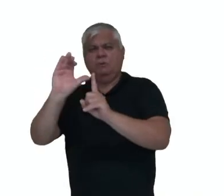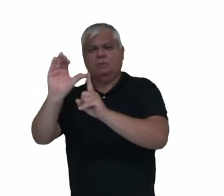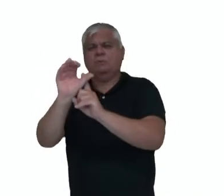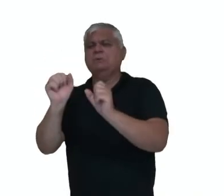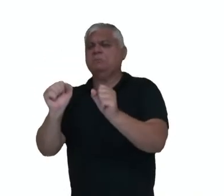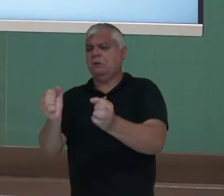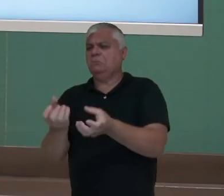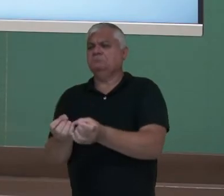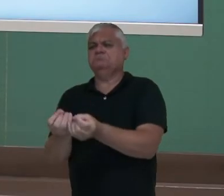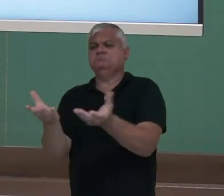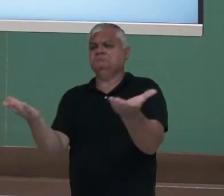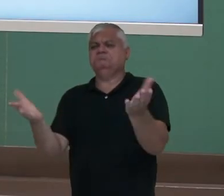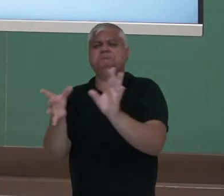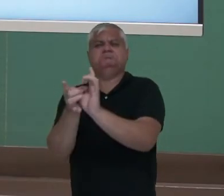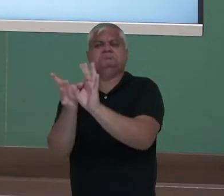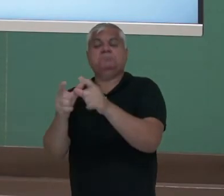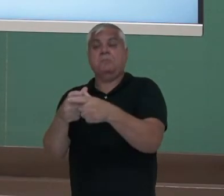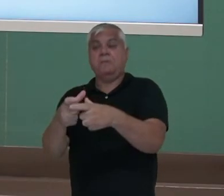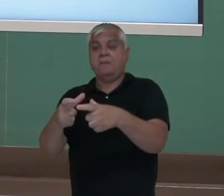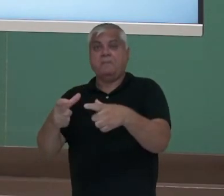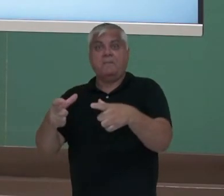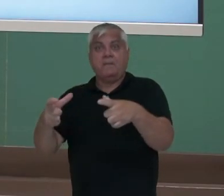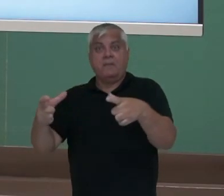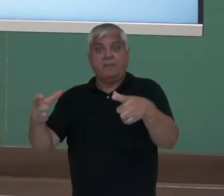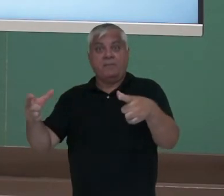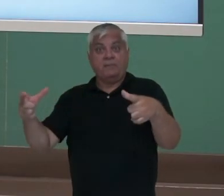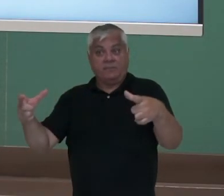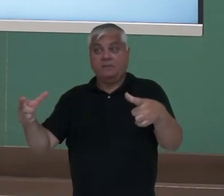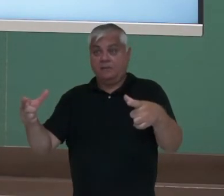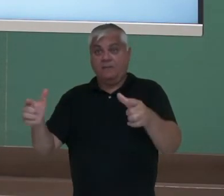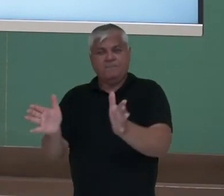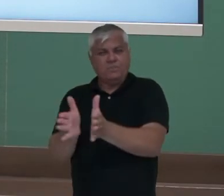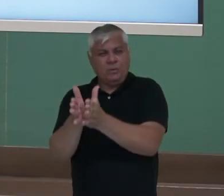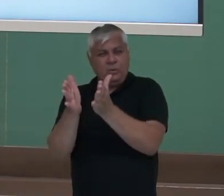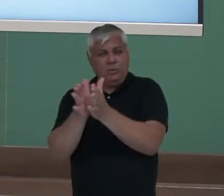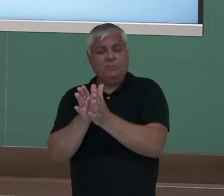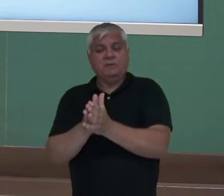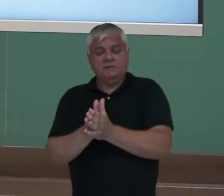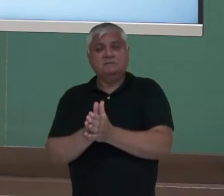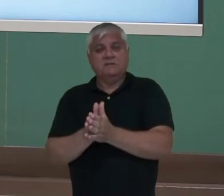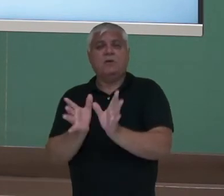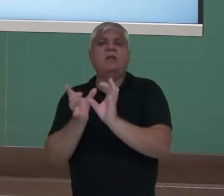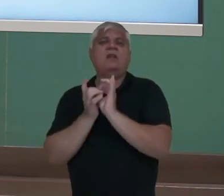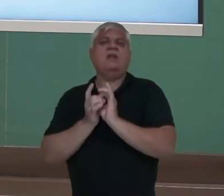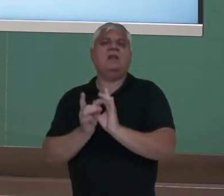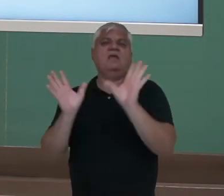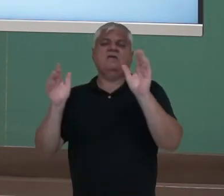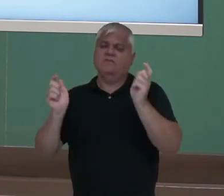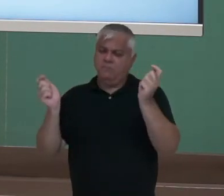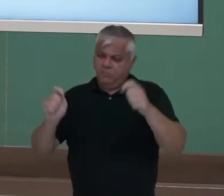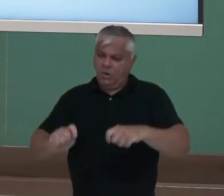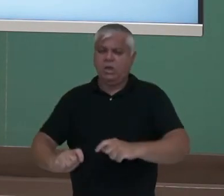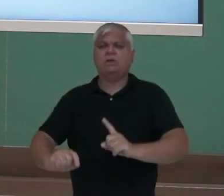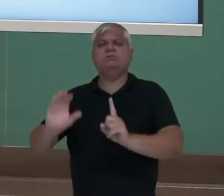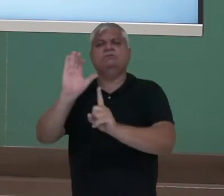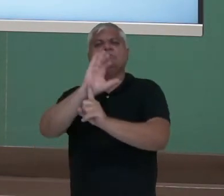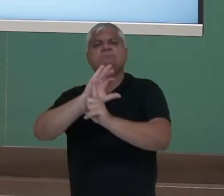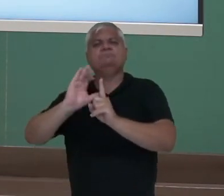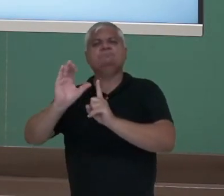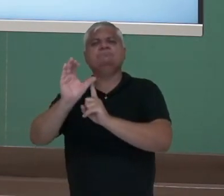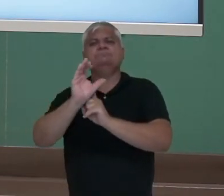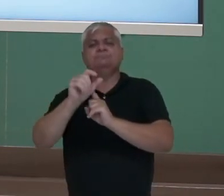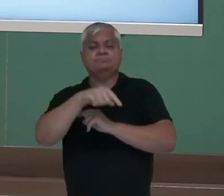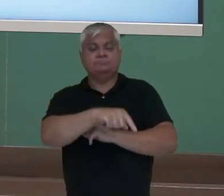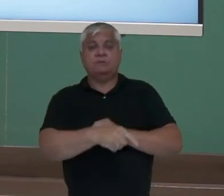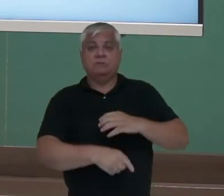religião que estava se expandindo na população mais pobre, que permitir a liberdade de culto em um momento em que o império já apresentava sinais